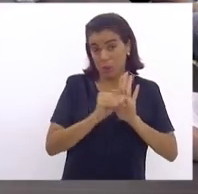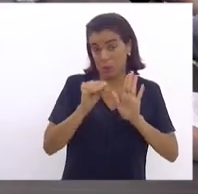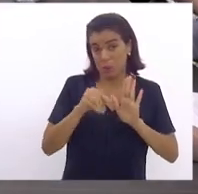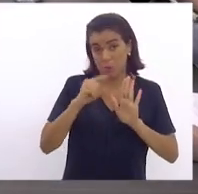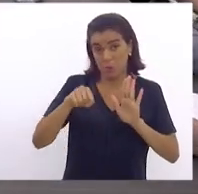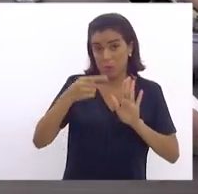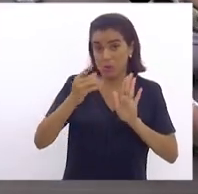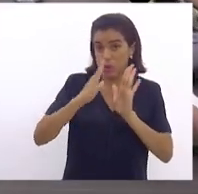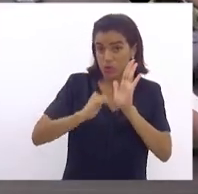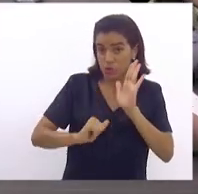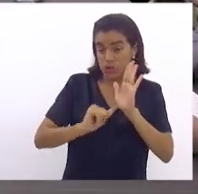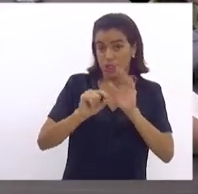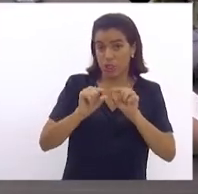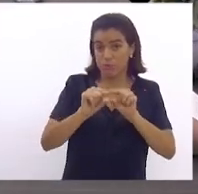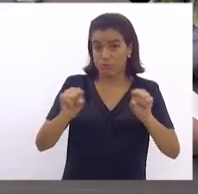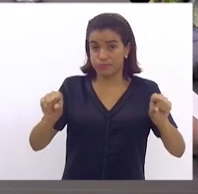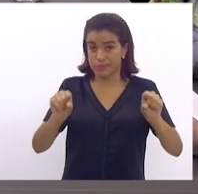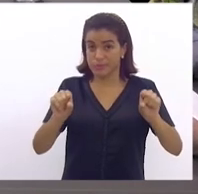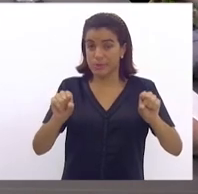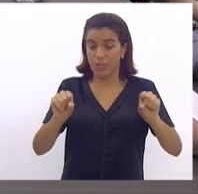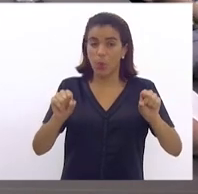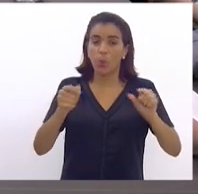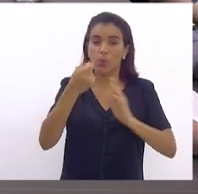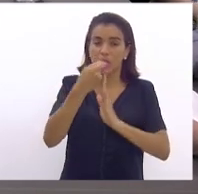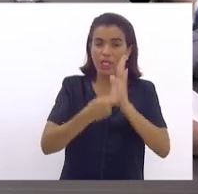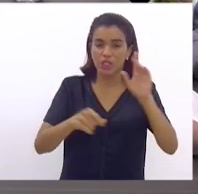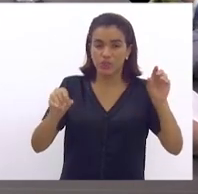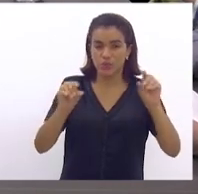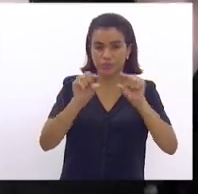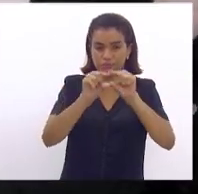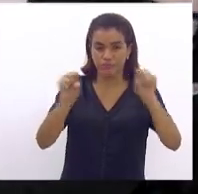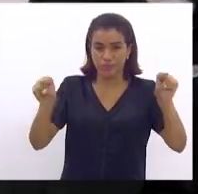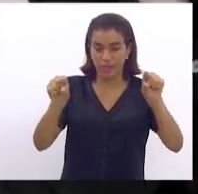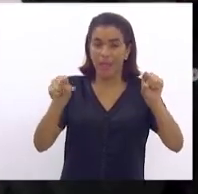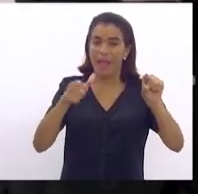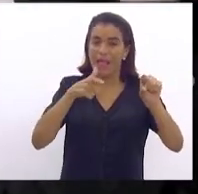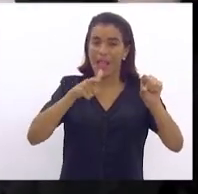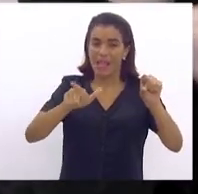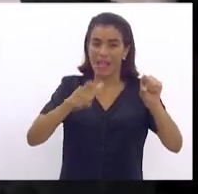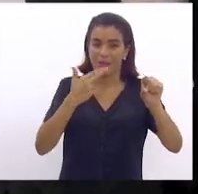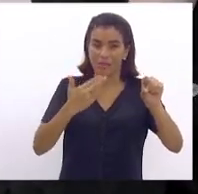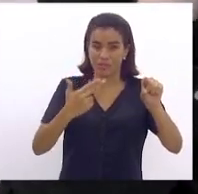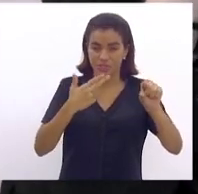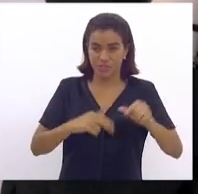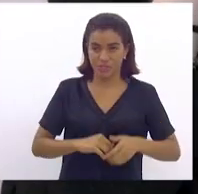Pode ser emendado depois e retirar a ementa que utiliza a língua estrangeira.